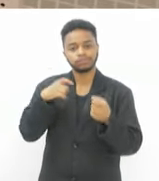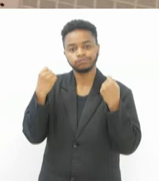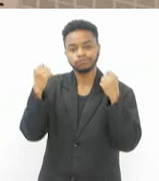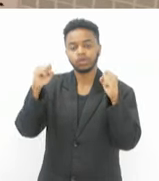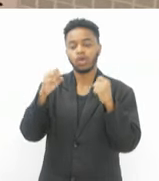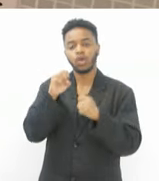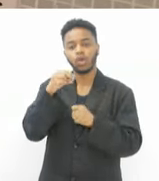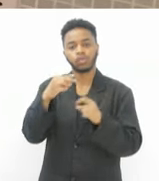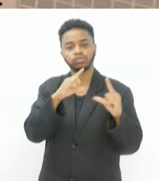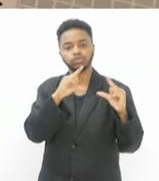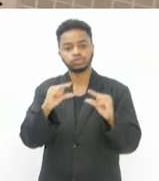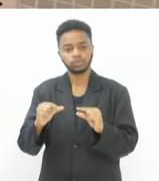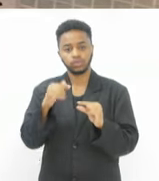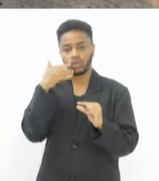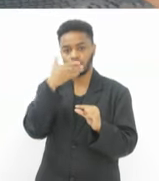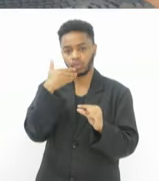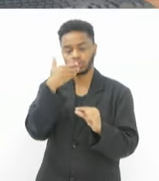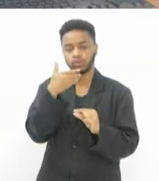alimentos açucarados.